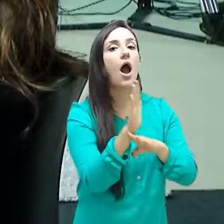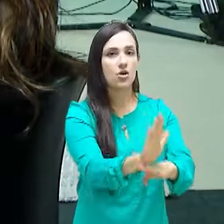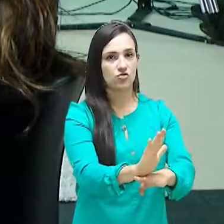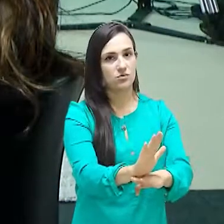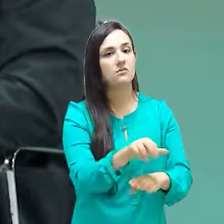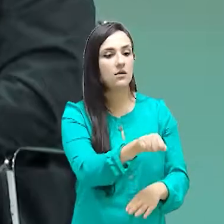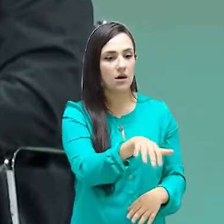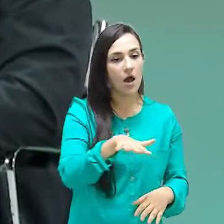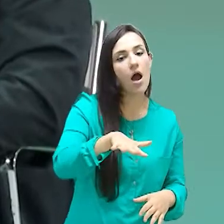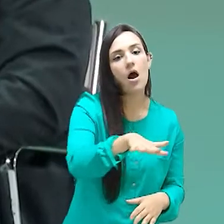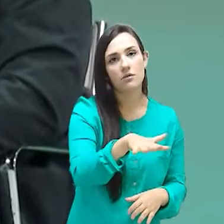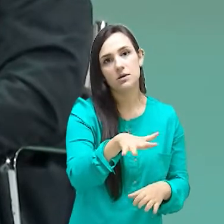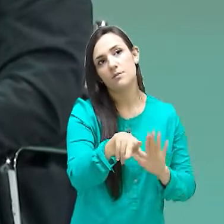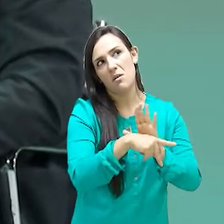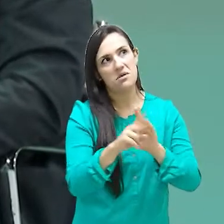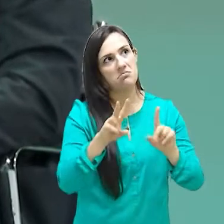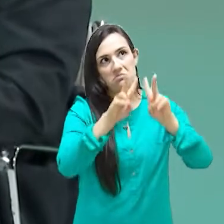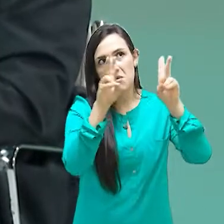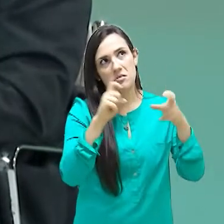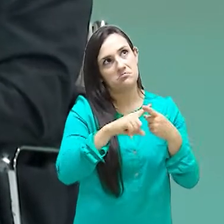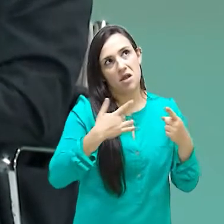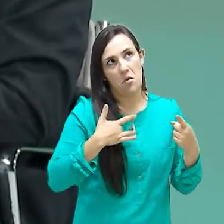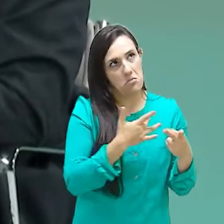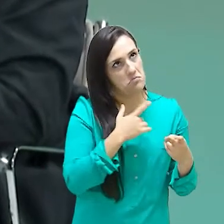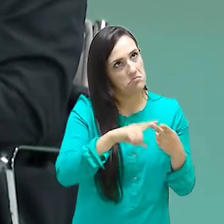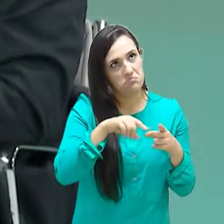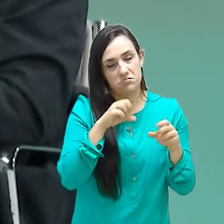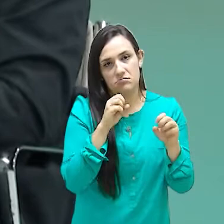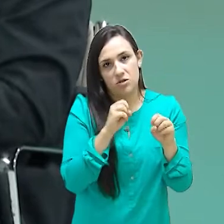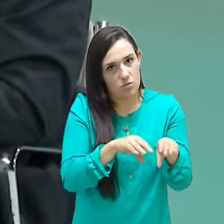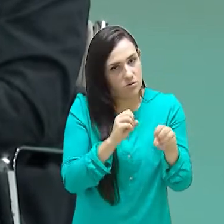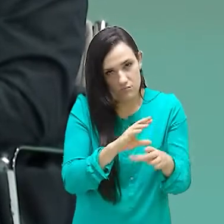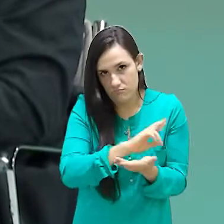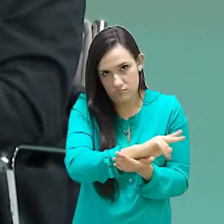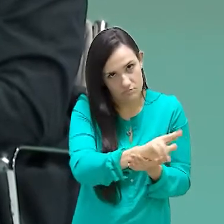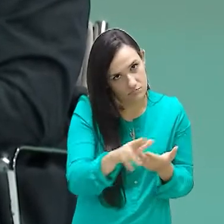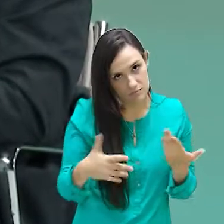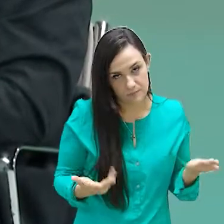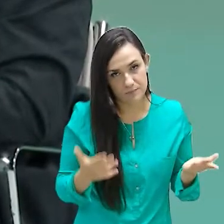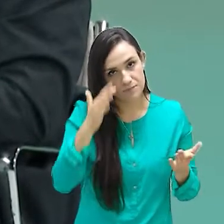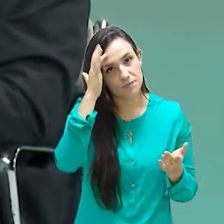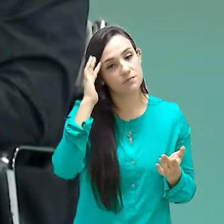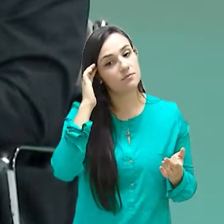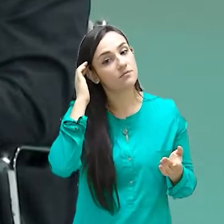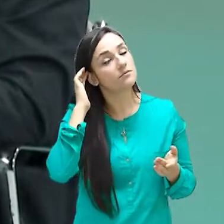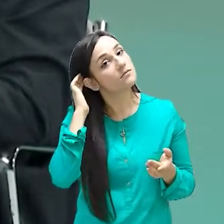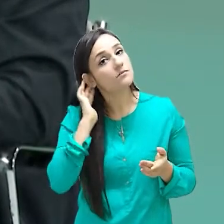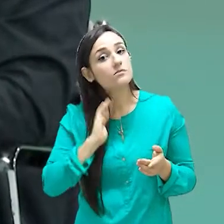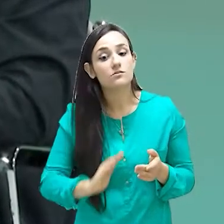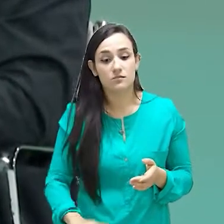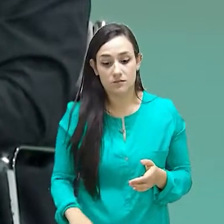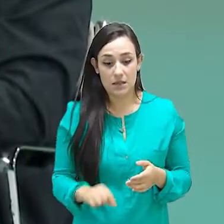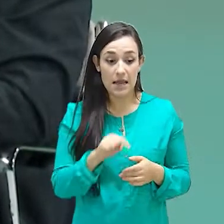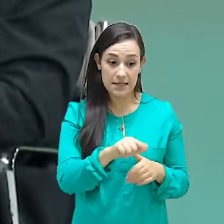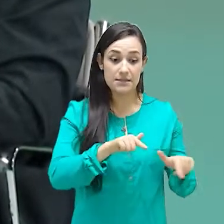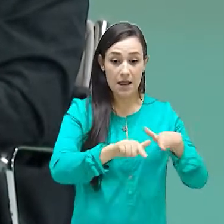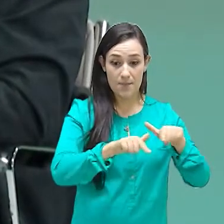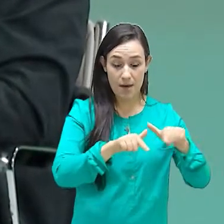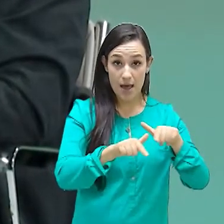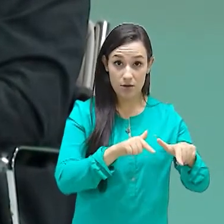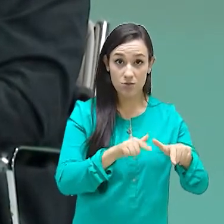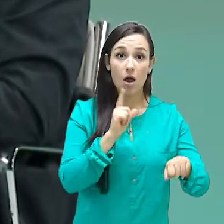educação e outros. Na prática, esse trabalho pode ajudar essas entidades, né,